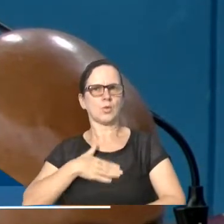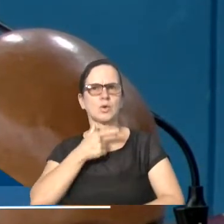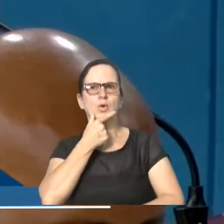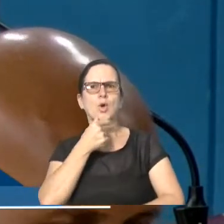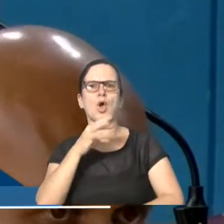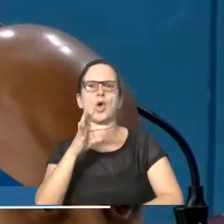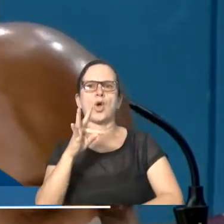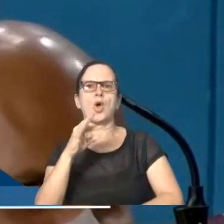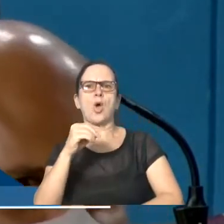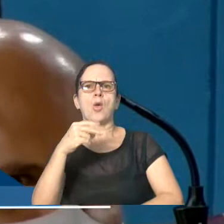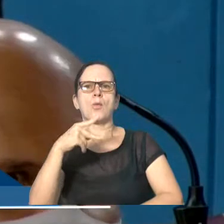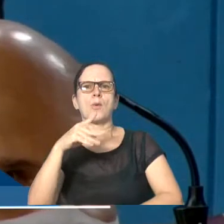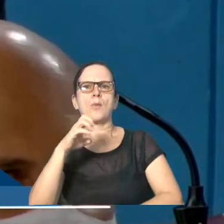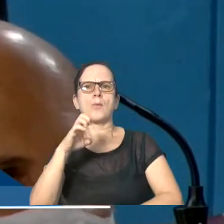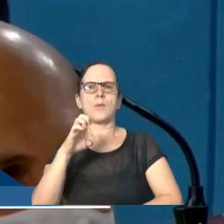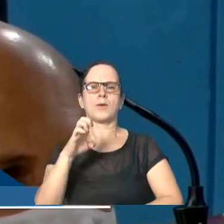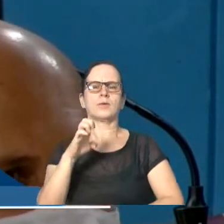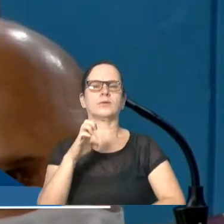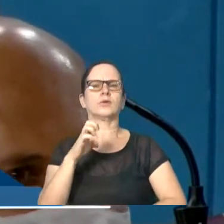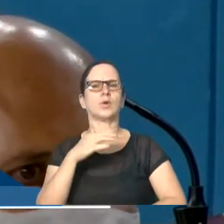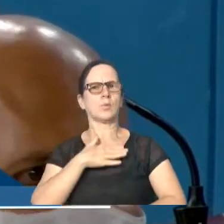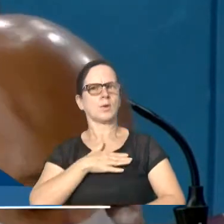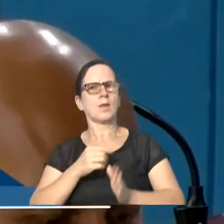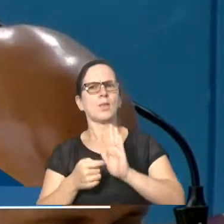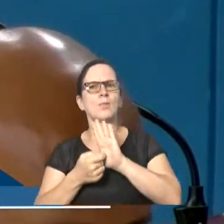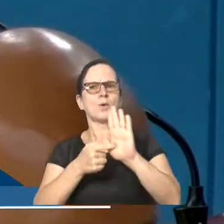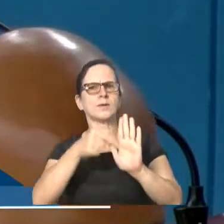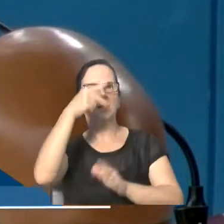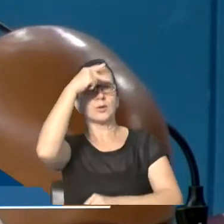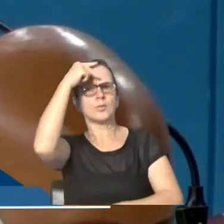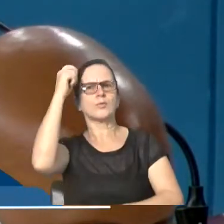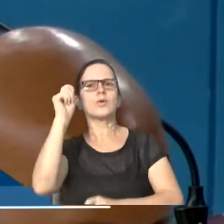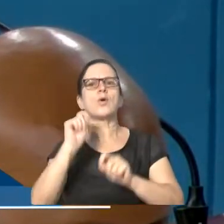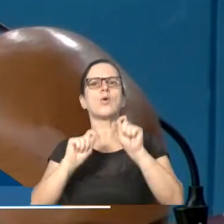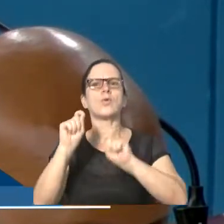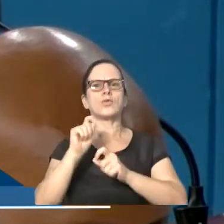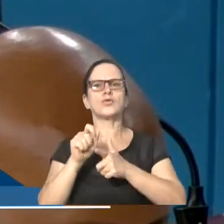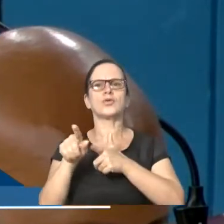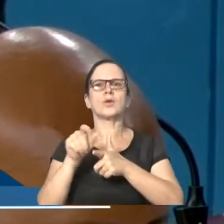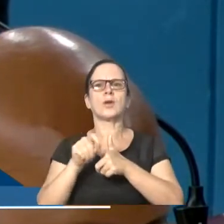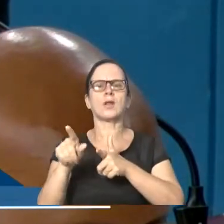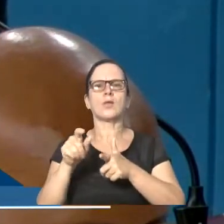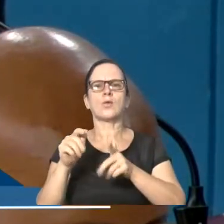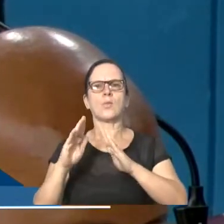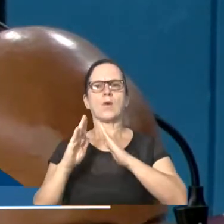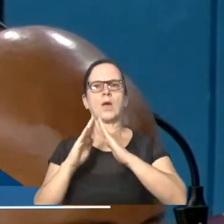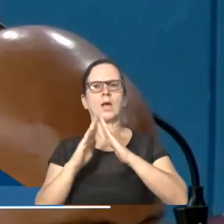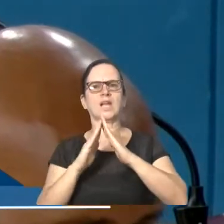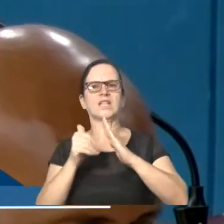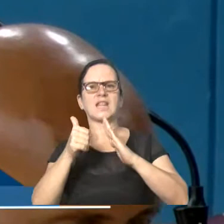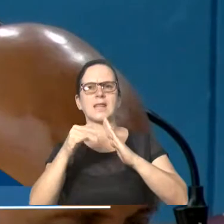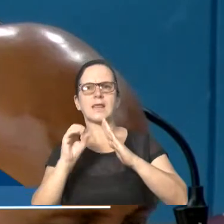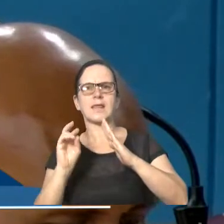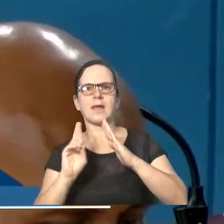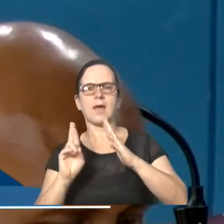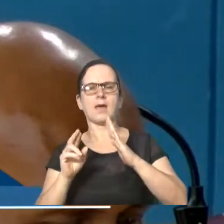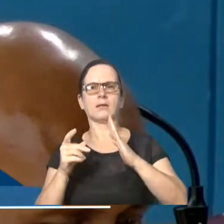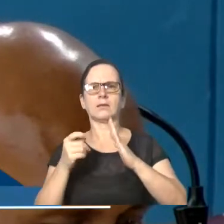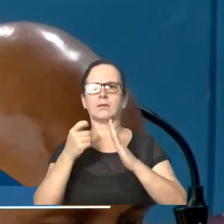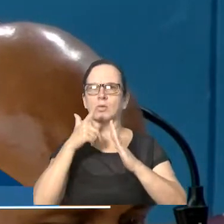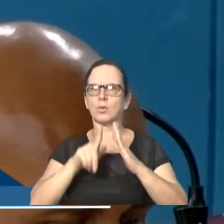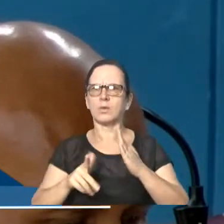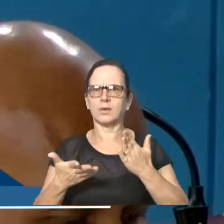de líder aqui na casa, junto com o Tinho, mostrasse para o prefeito aonde se aluga uma casa por R$100 na